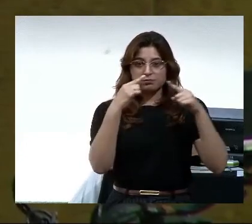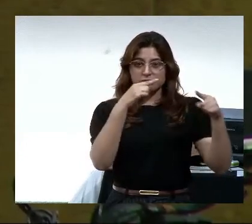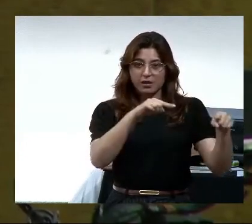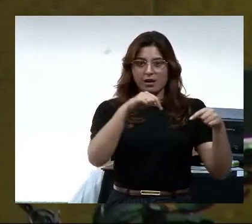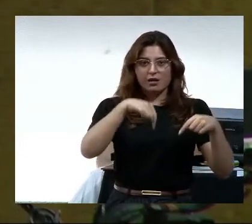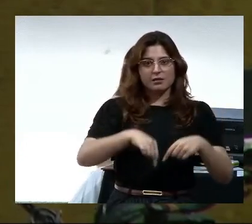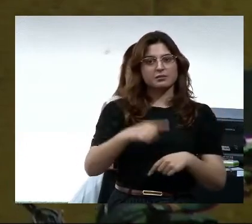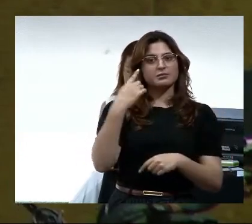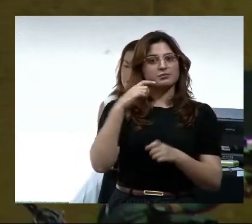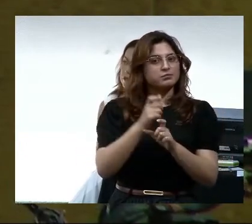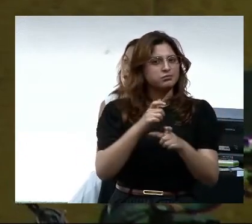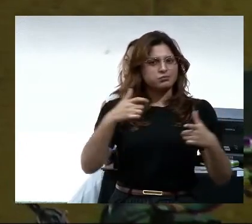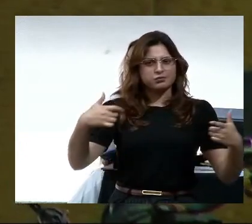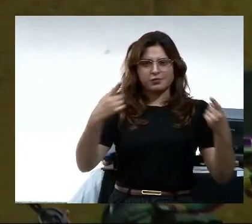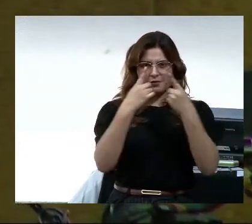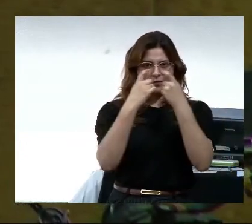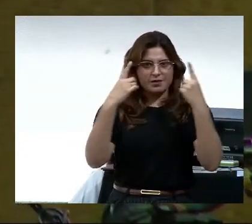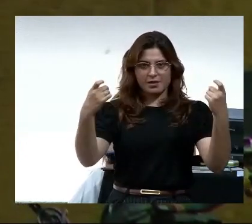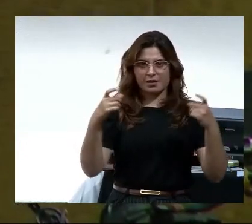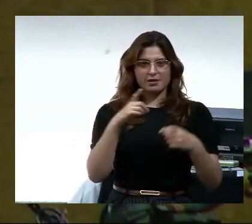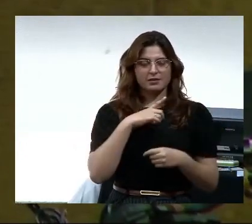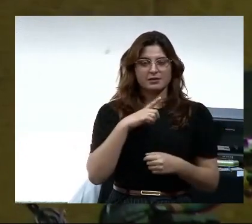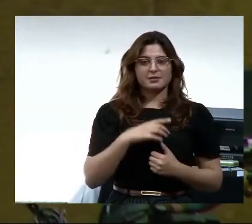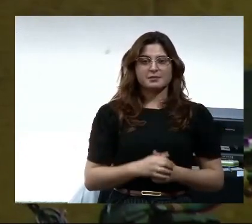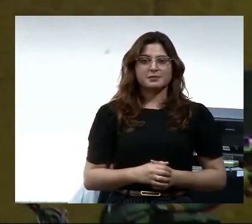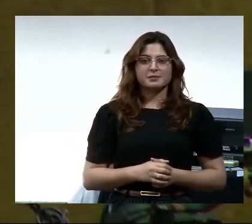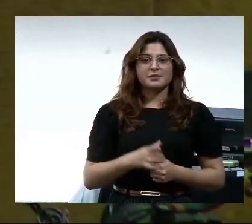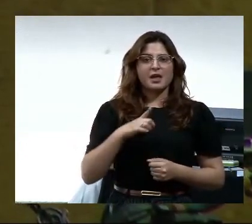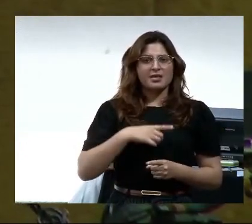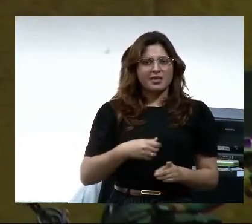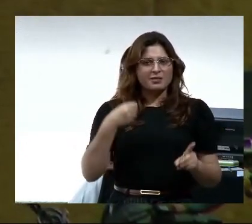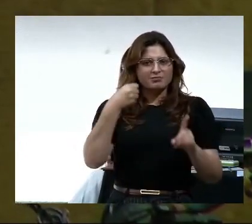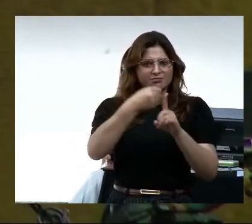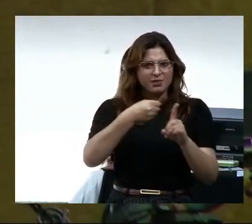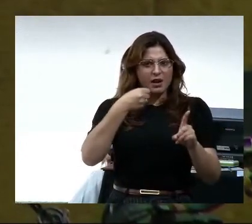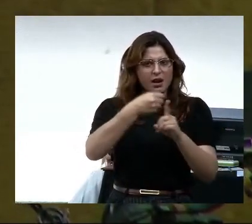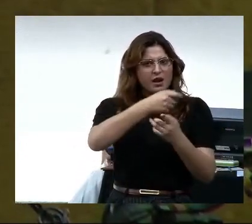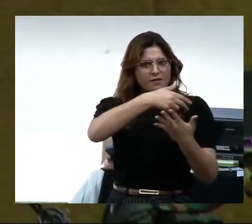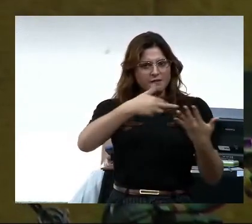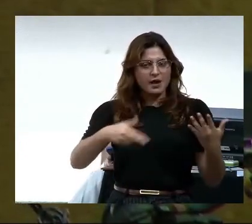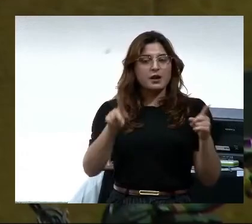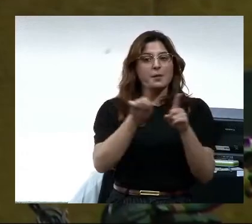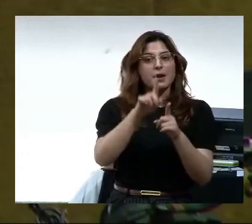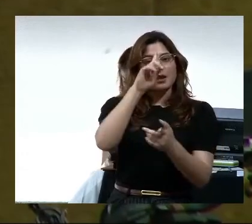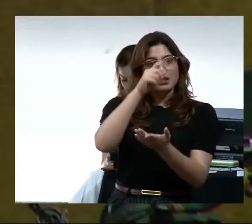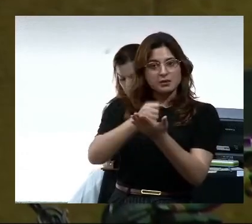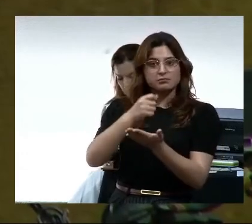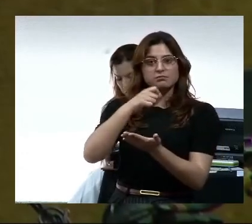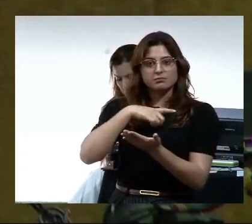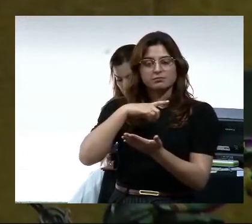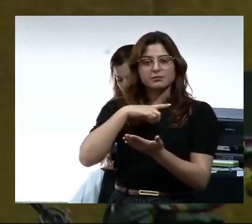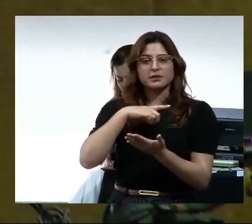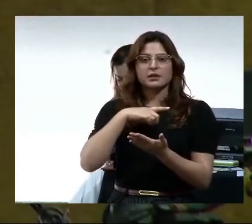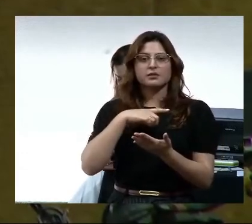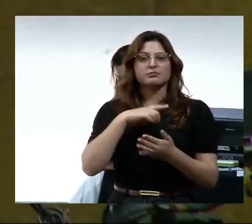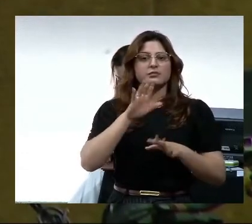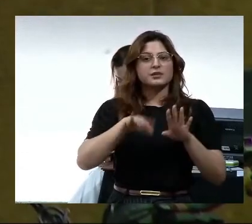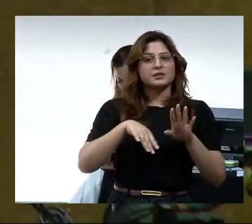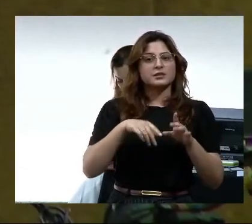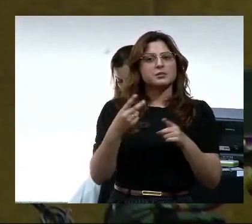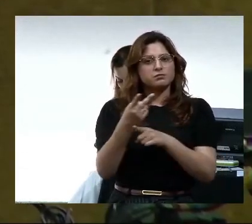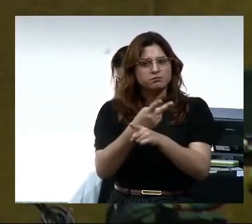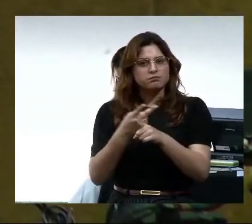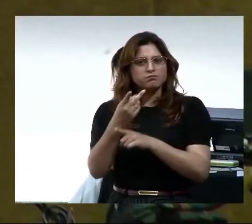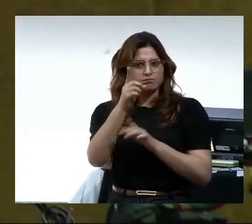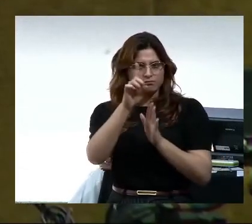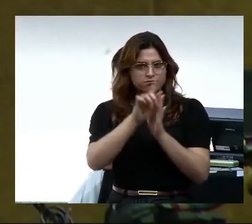vez mais numerosos e violentos, com agressões físicas e decisões arbitrárias que caçam direitos estabelecidos em